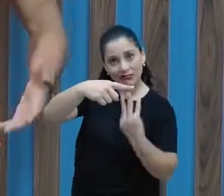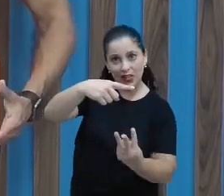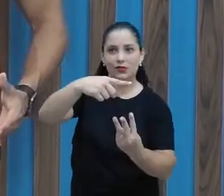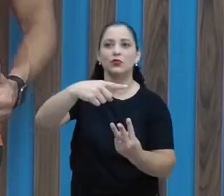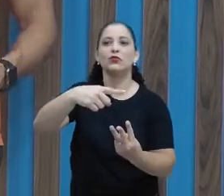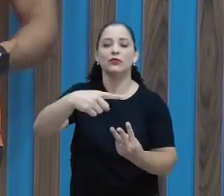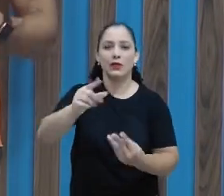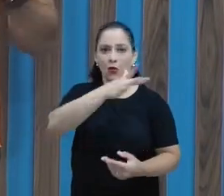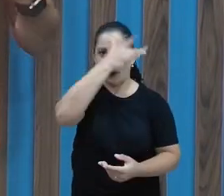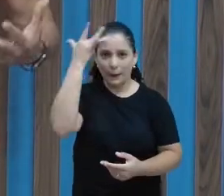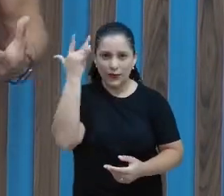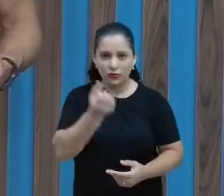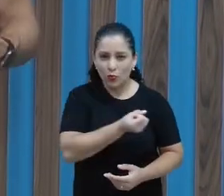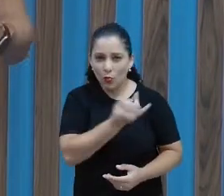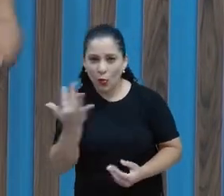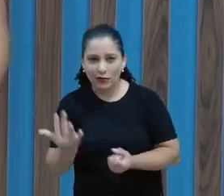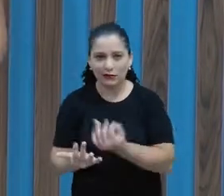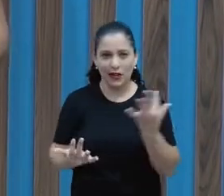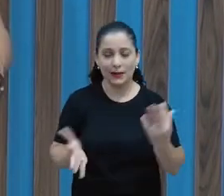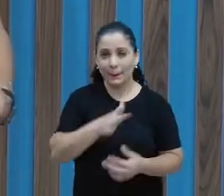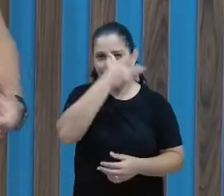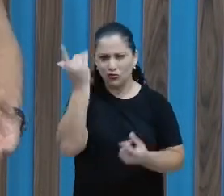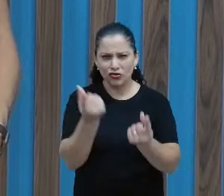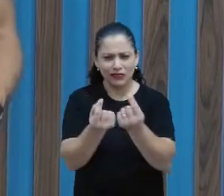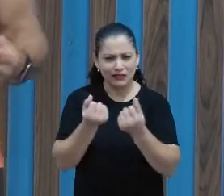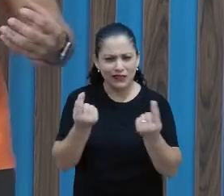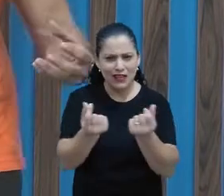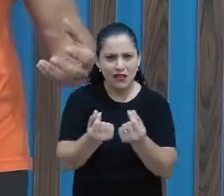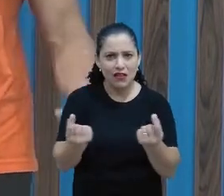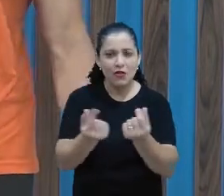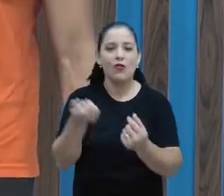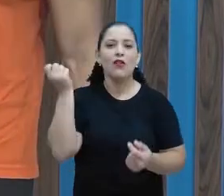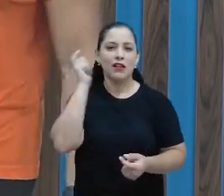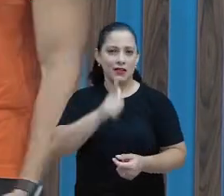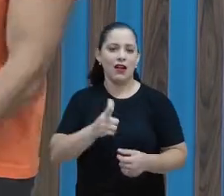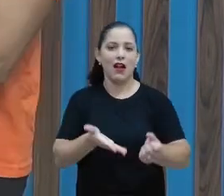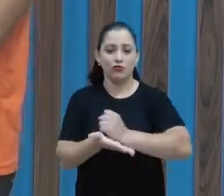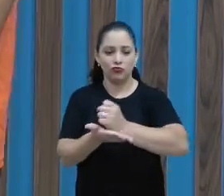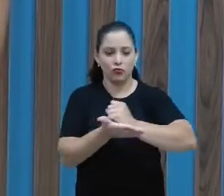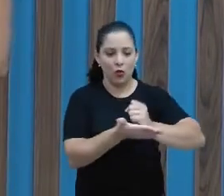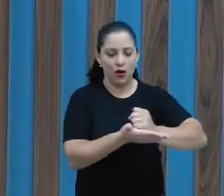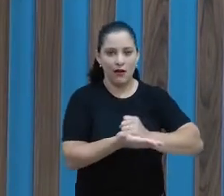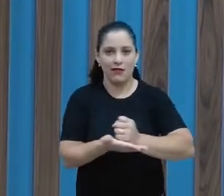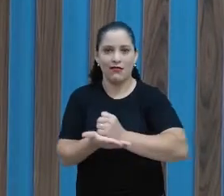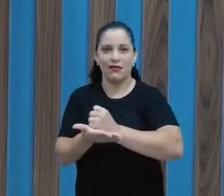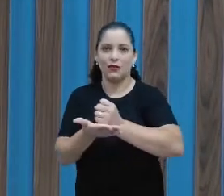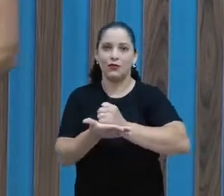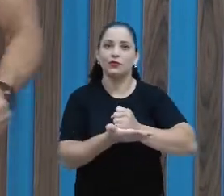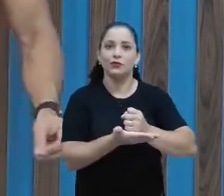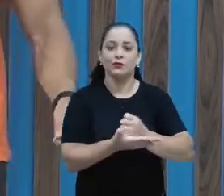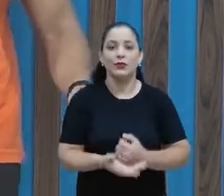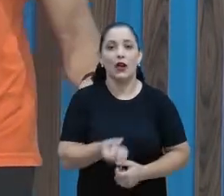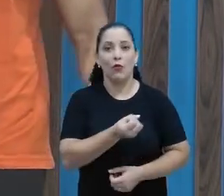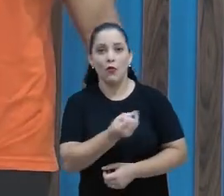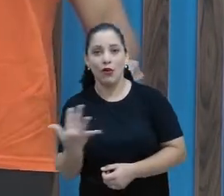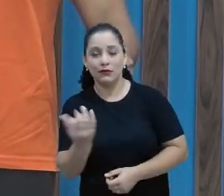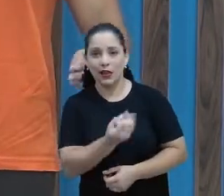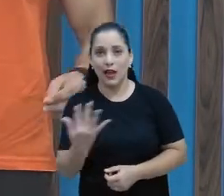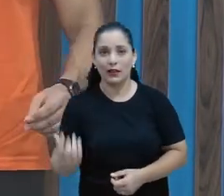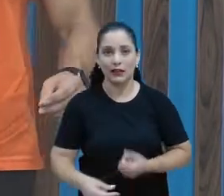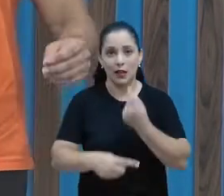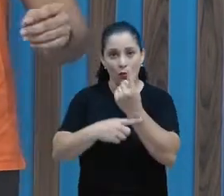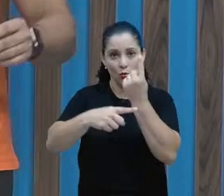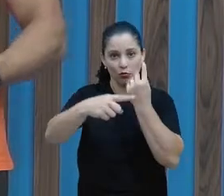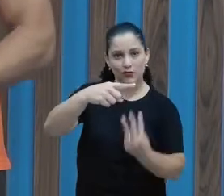conseguiram, né, monetizar, ou seja, ganhar dinheiro jogando, certo? Vão fazer parte aí de 1/3 da população